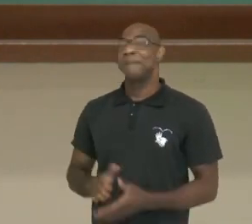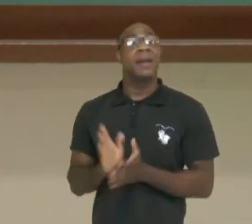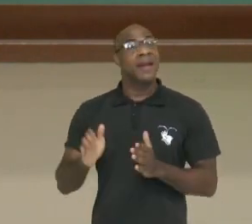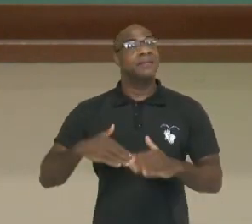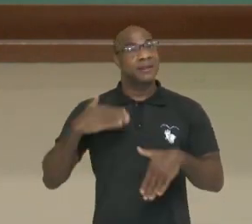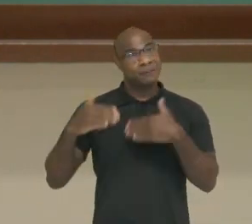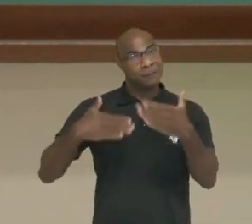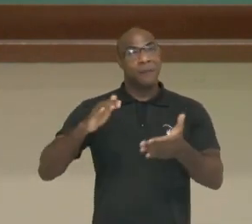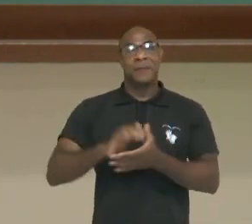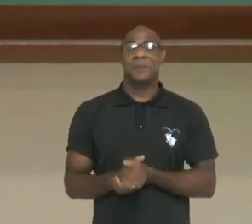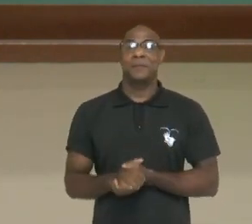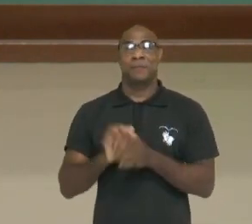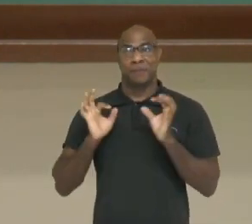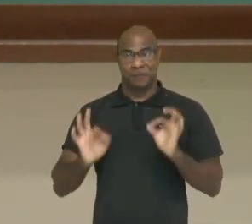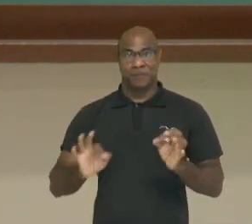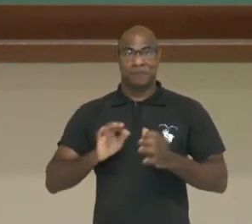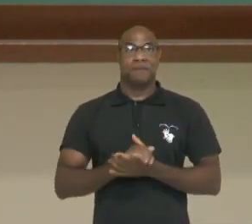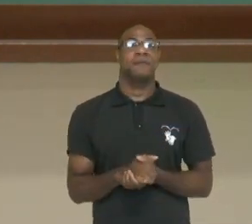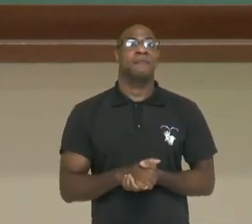desenvolve, certo?